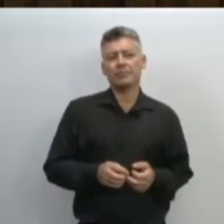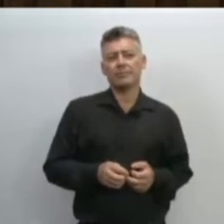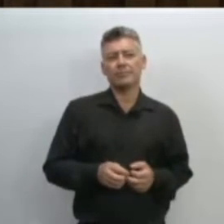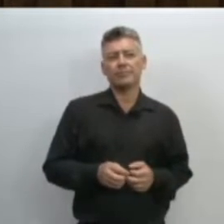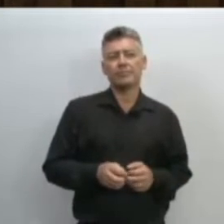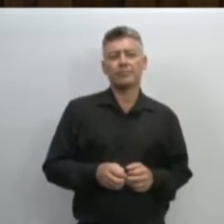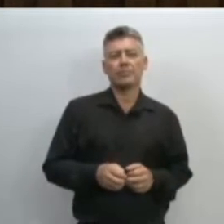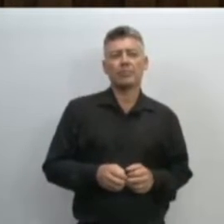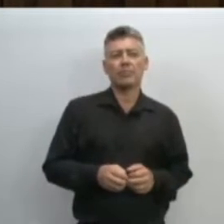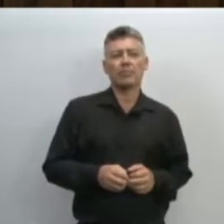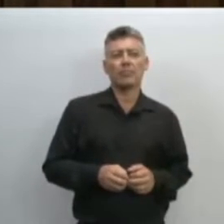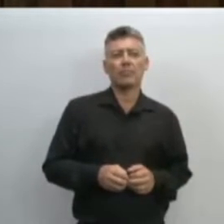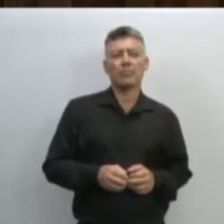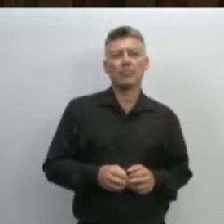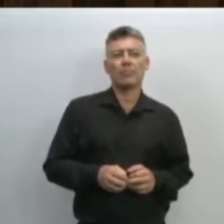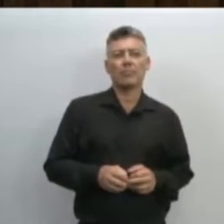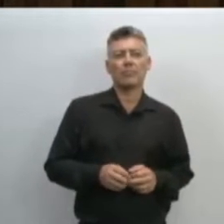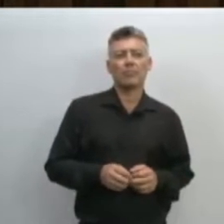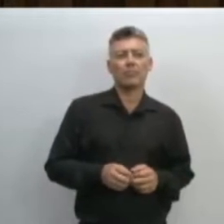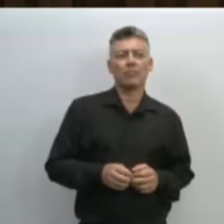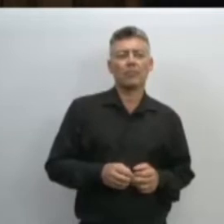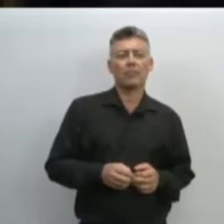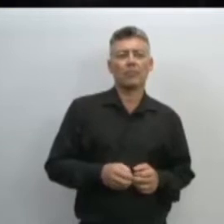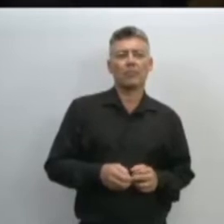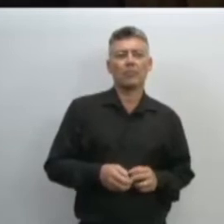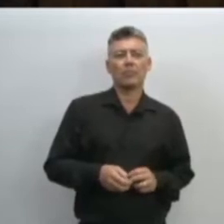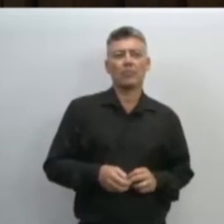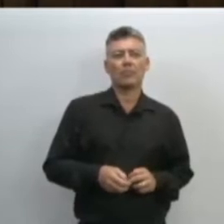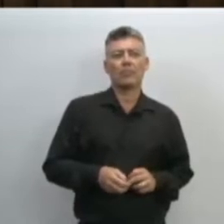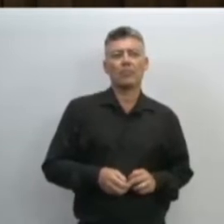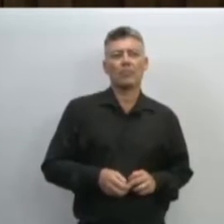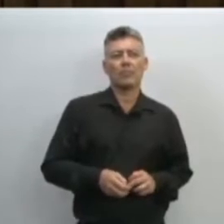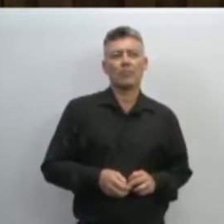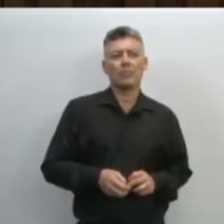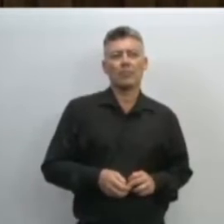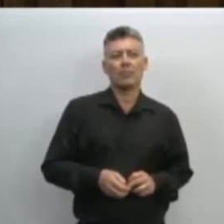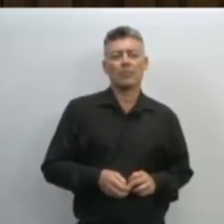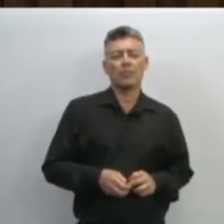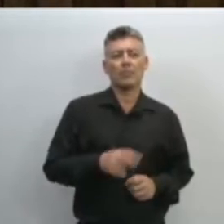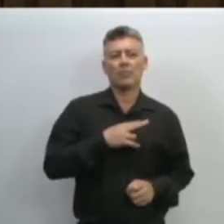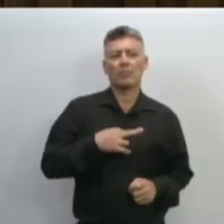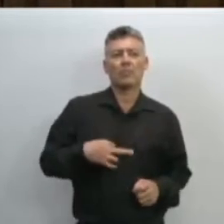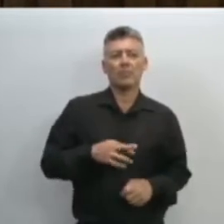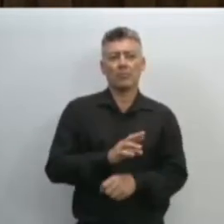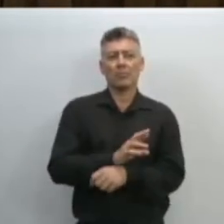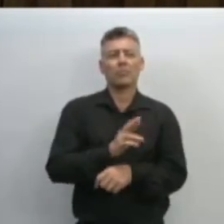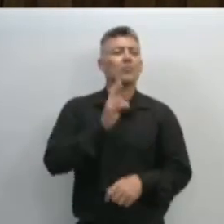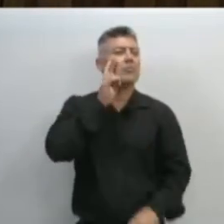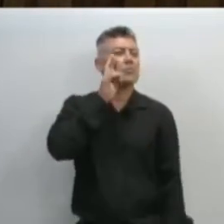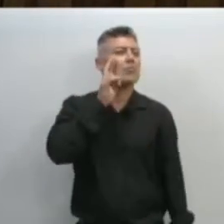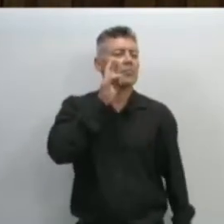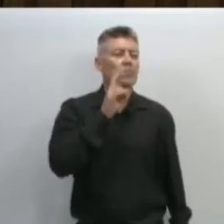Projeto de lei aprovado. Declaração de voto, propositor do referido projeto de lei, vereador Robson Carvalho.